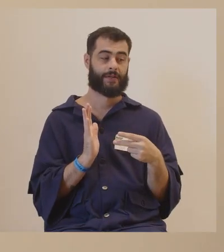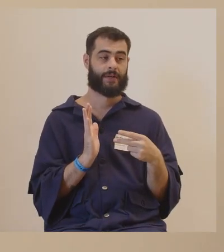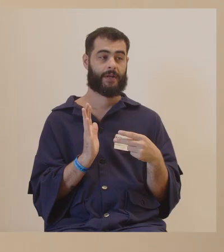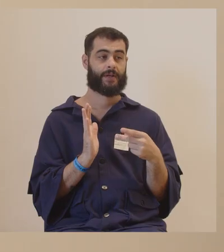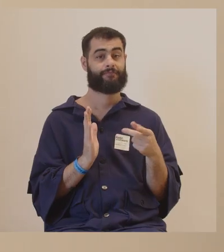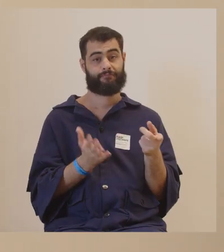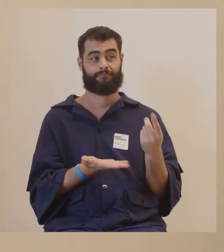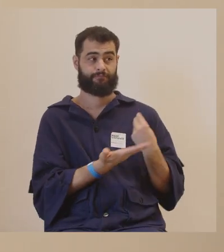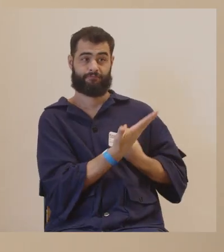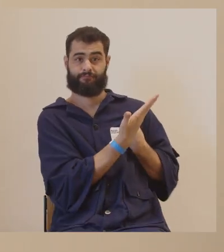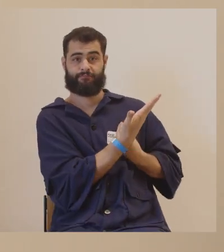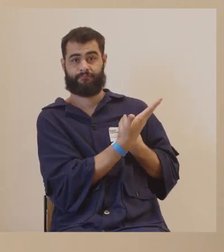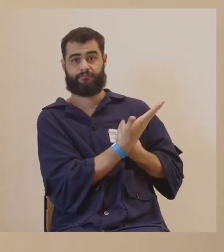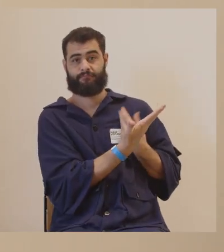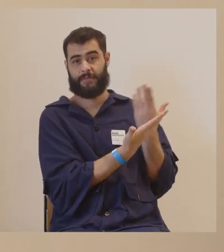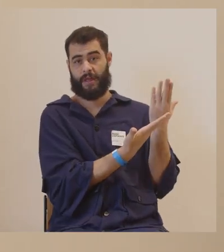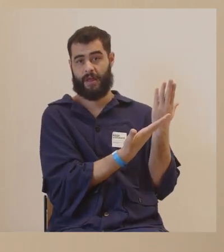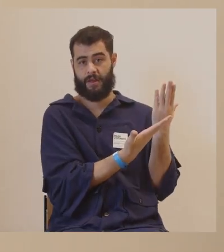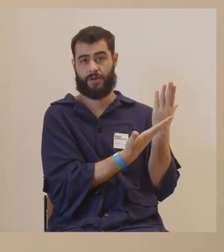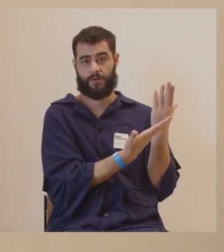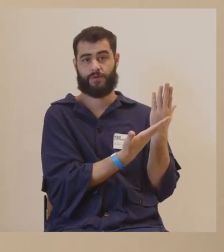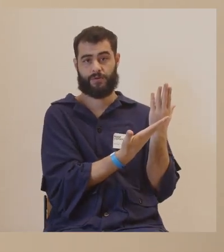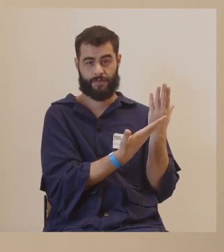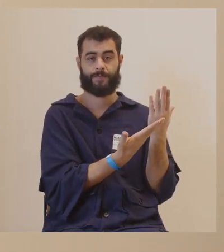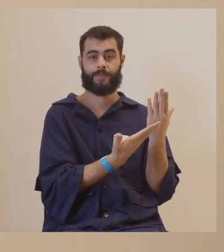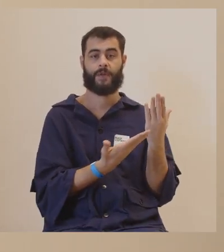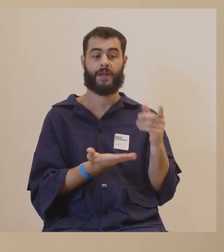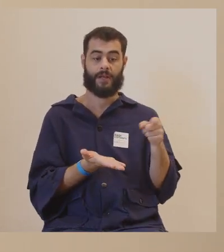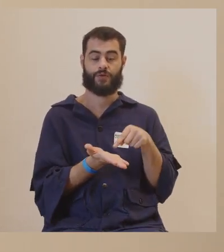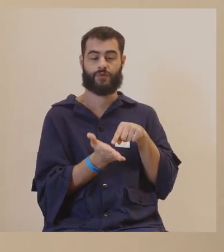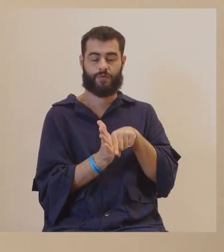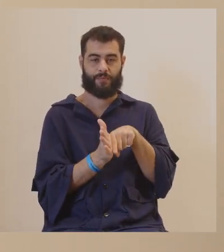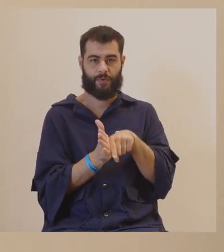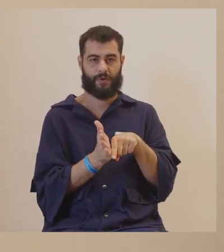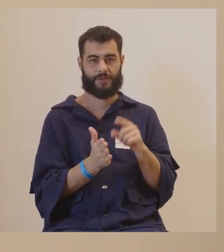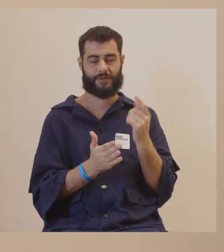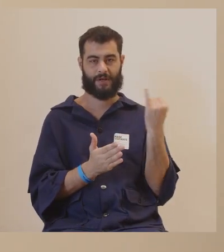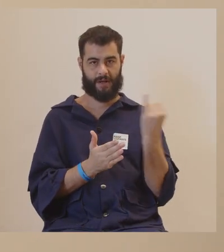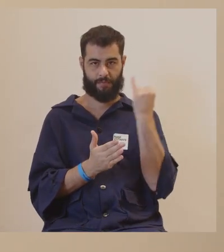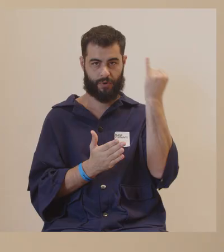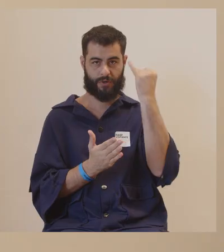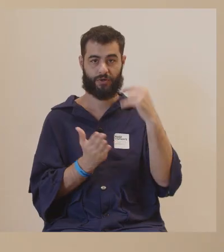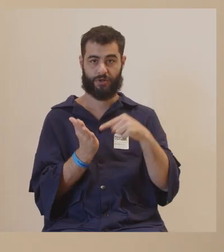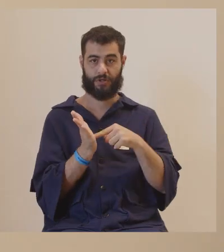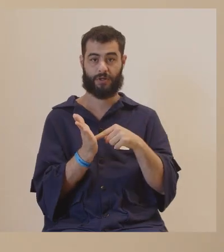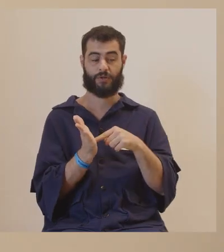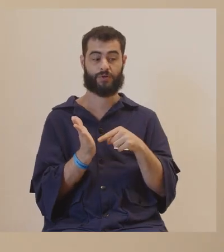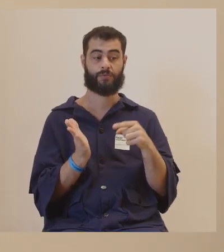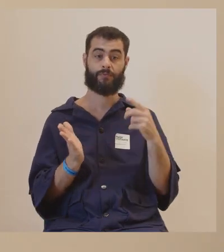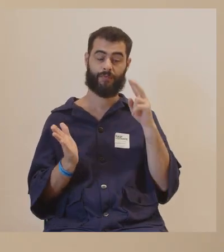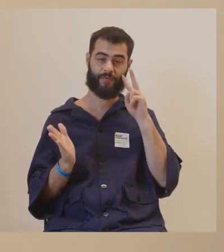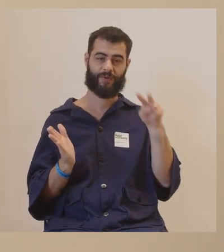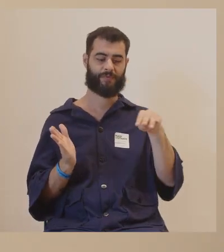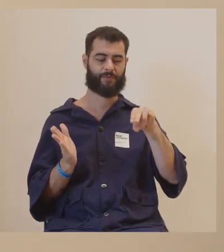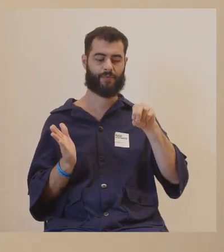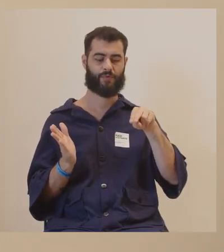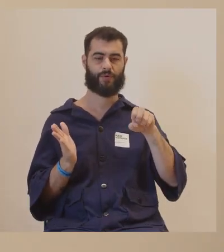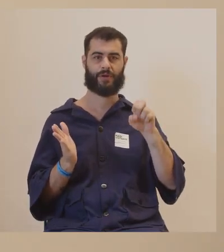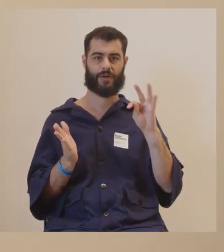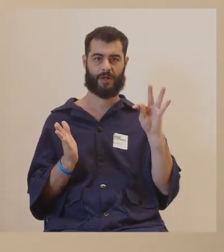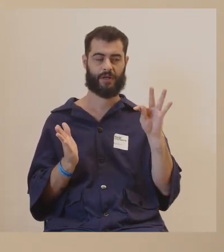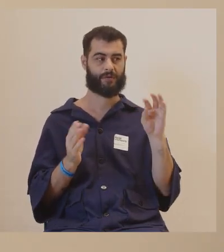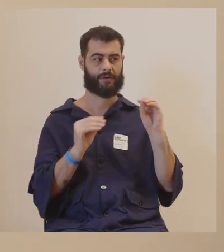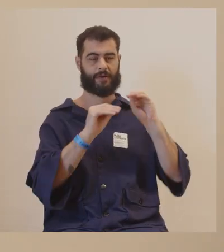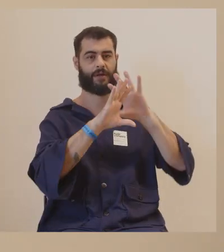dado importante é pensar que isso tem uma fonte clara para o Monet, quando ele olha para as